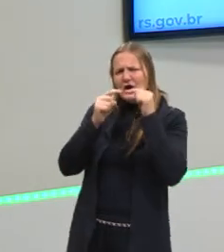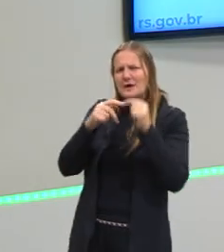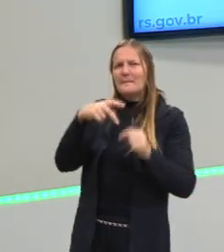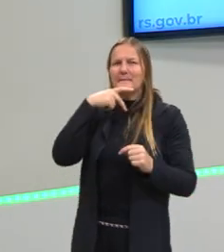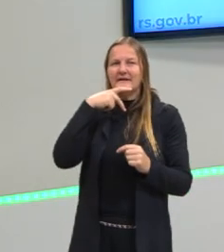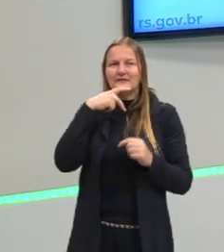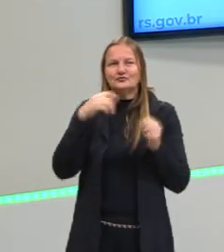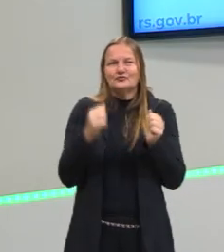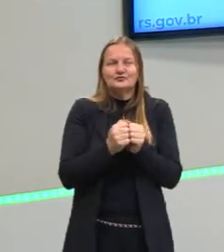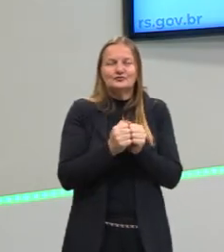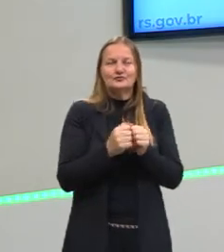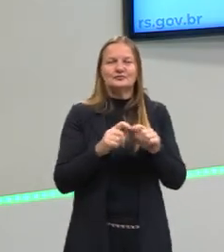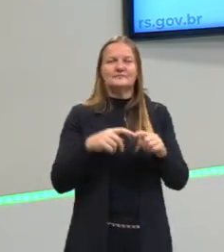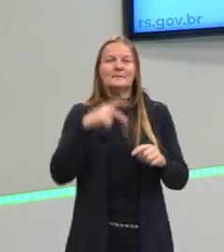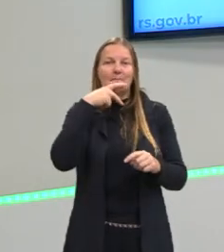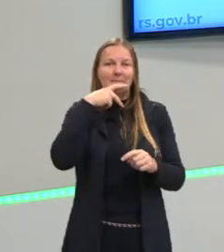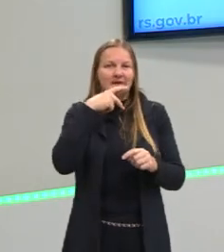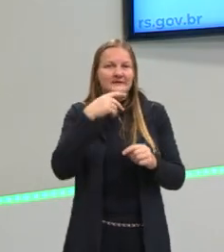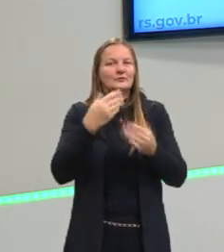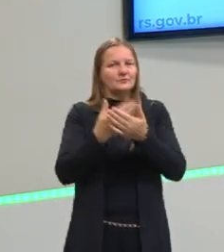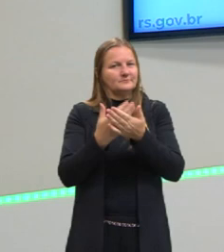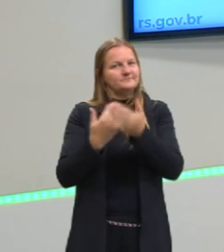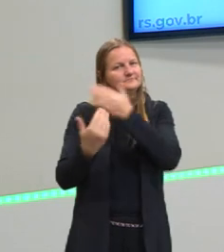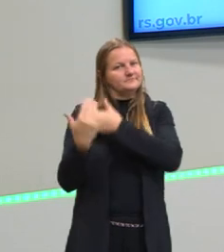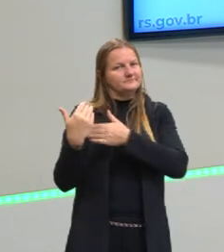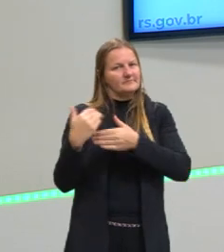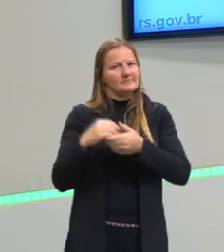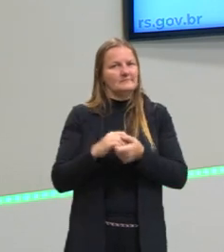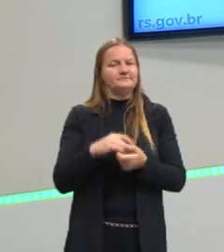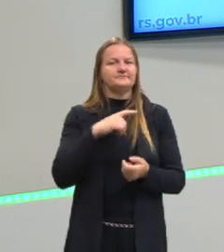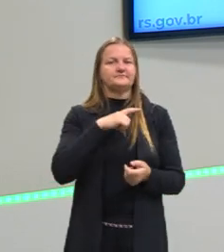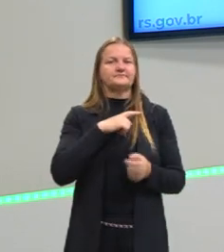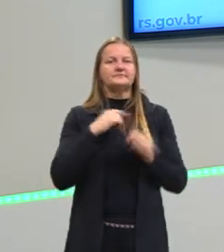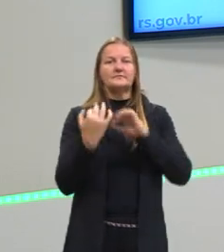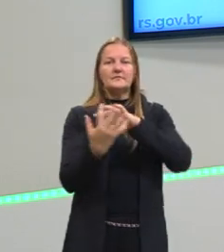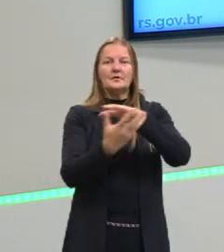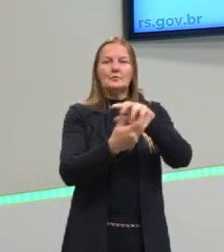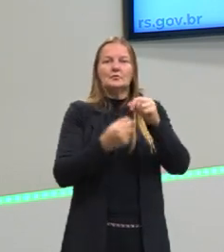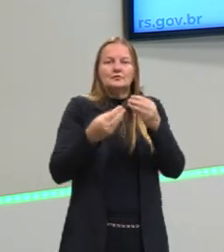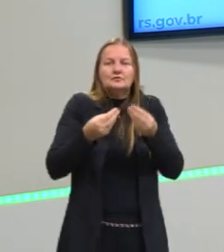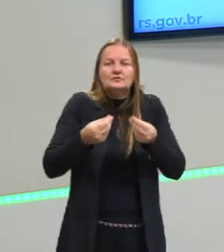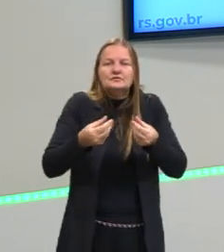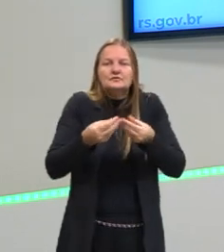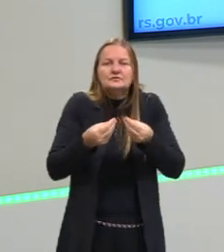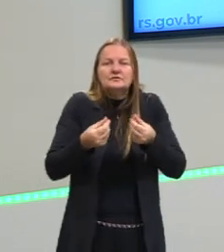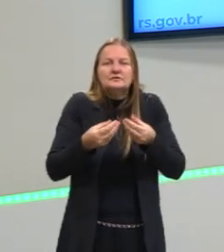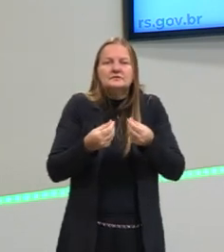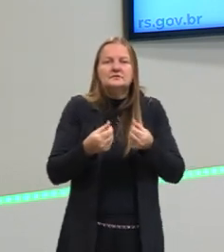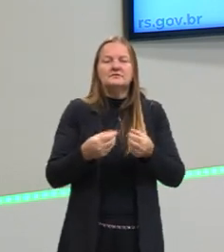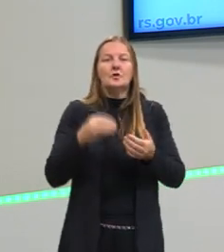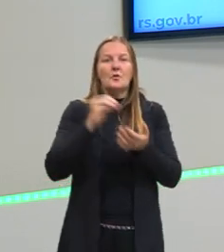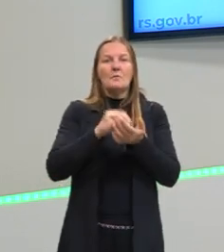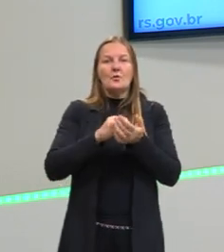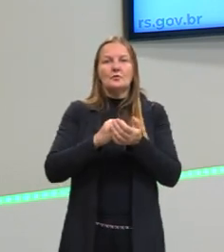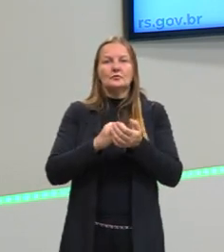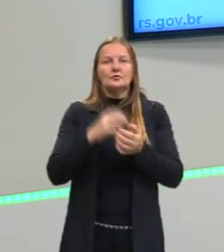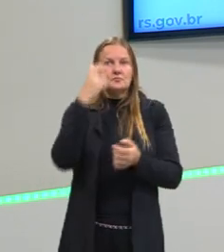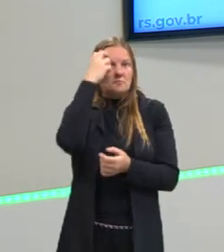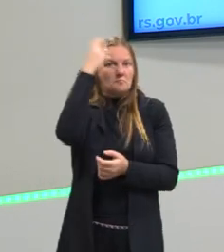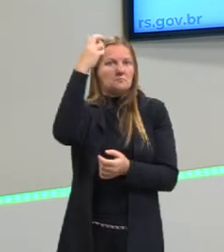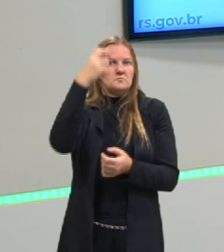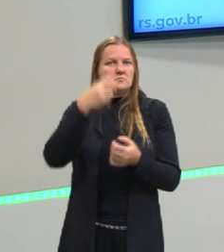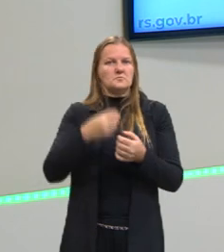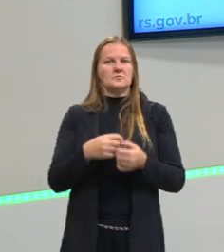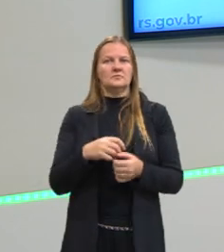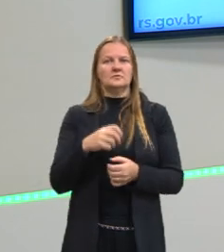a proposta do Platão como nós vimos na aula anterior existe o mundo sensível aqui em perfeito e o mundo inteligível